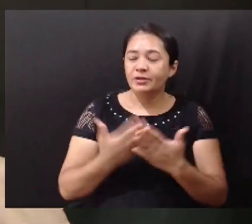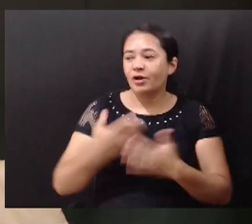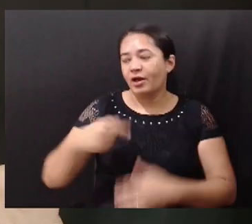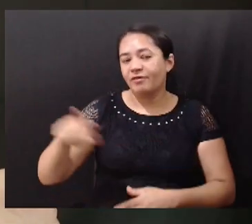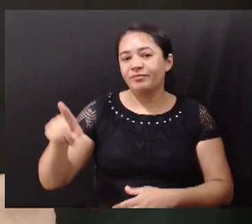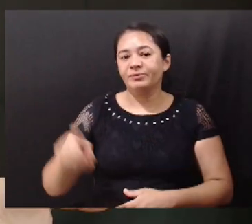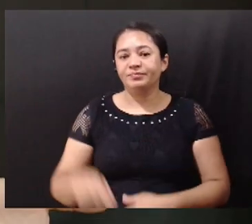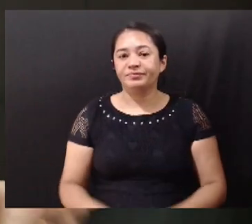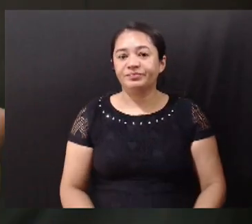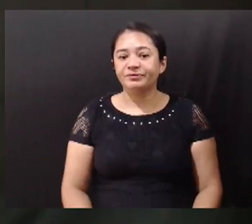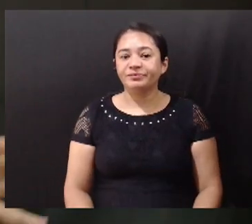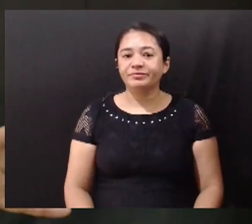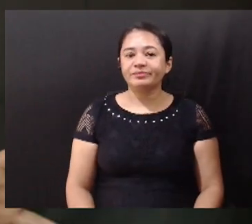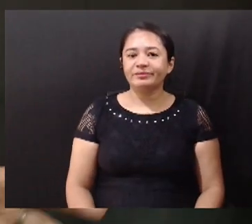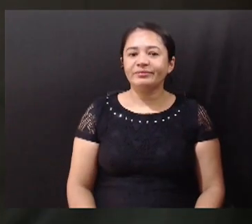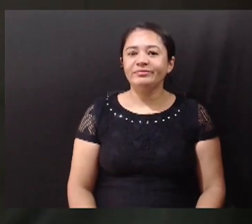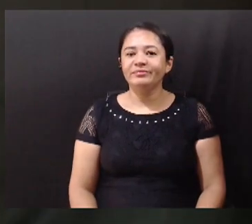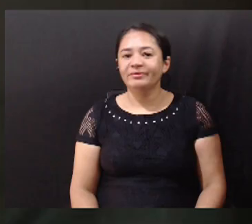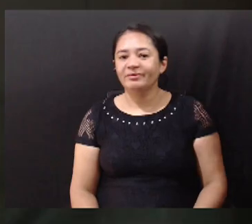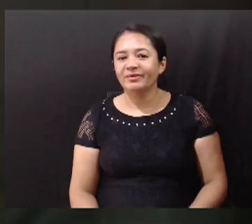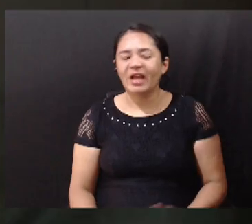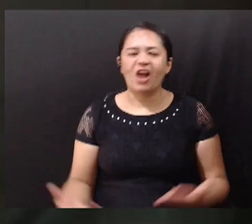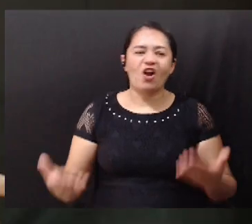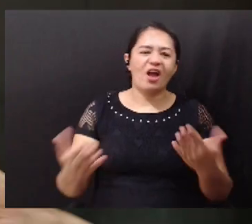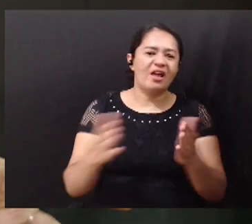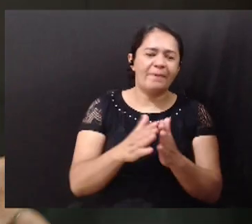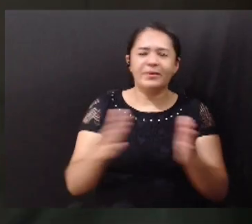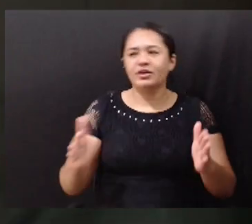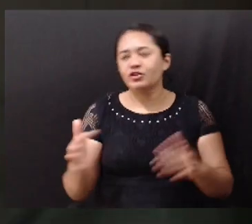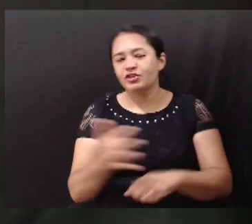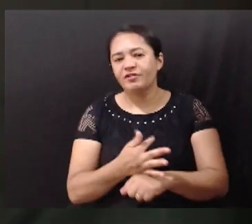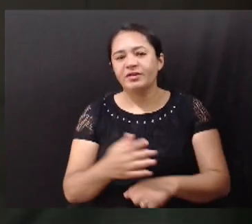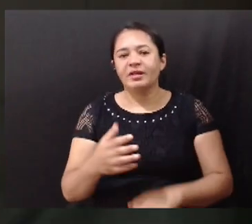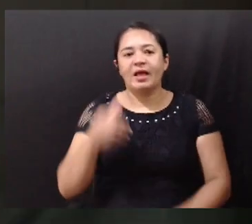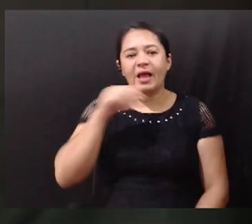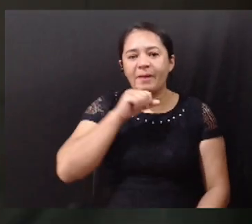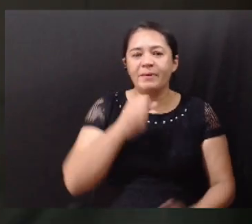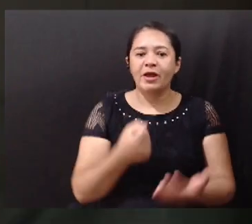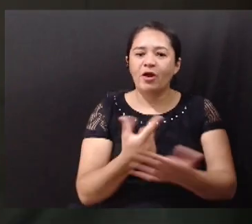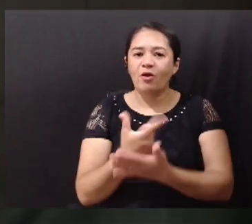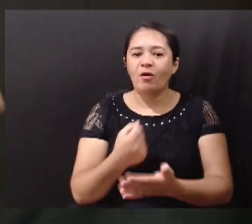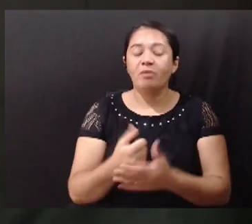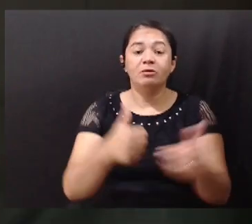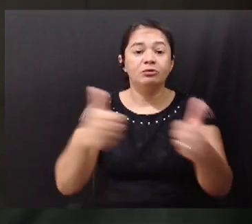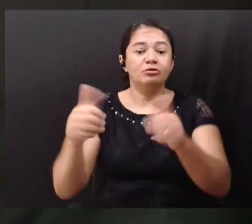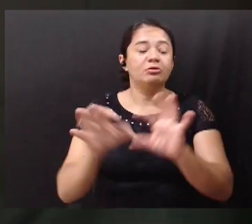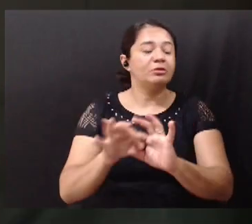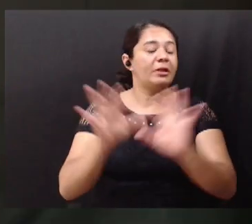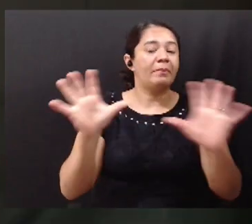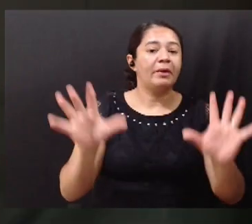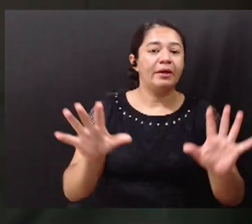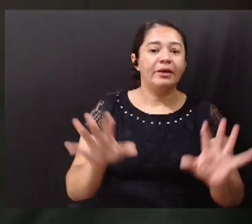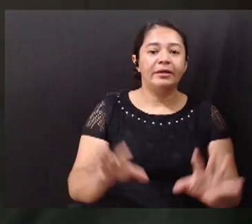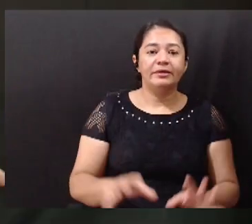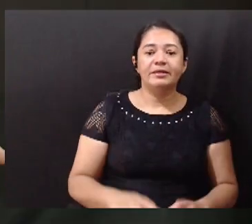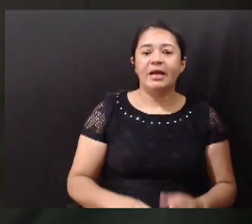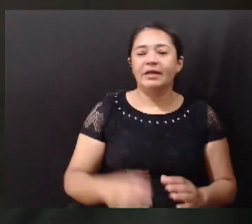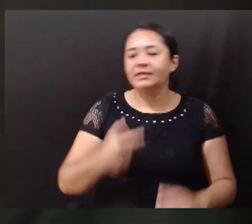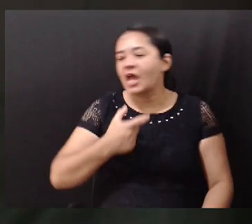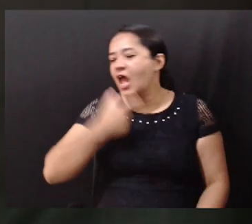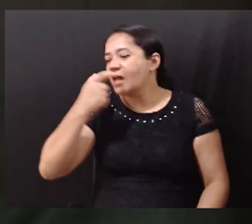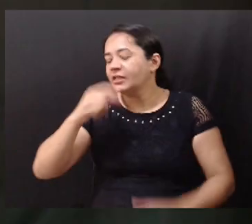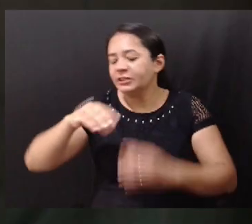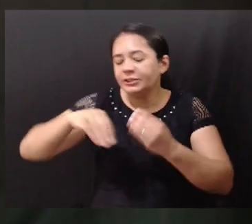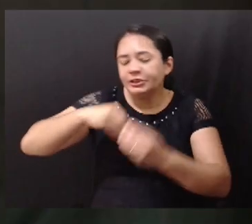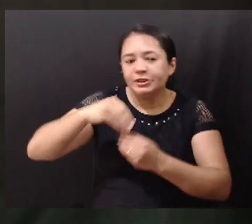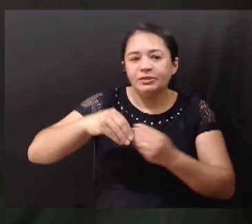uma fruta que eu não quero. Agora, nas férias, a mãe vai no mercado, compra as coisas lá e tá tudo liberado, né? É bolacha recheada, é isso, é aquilo outro.